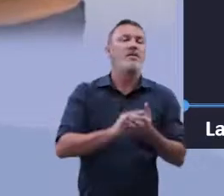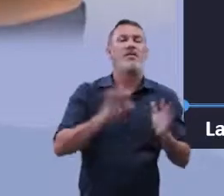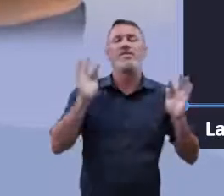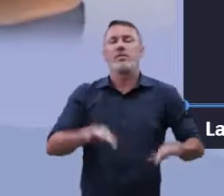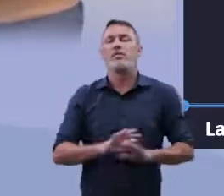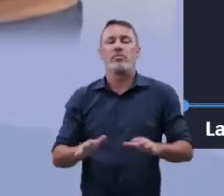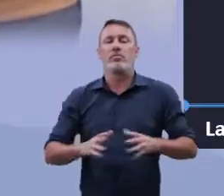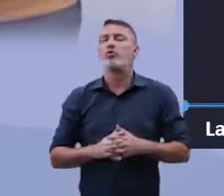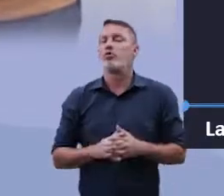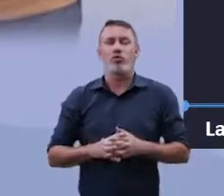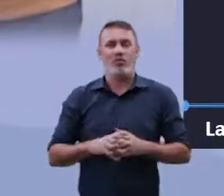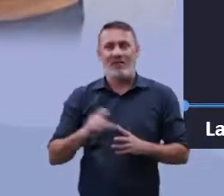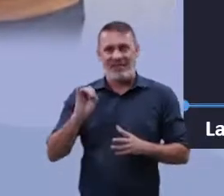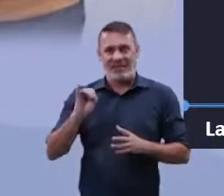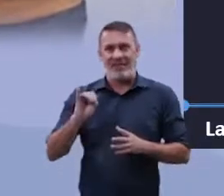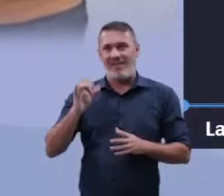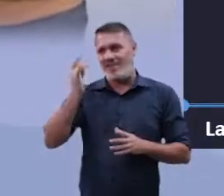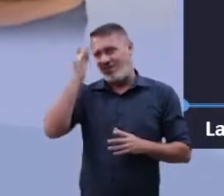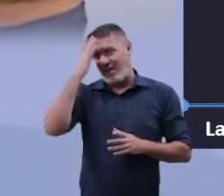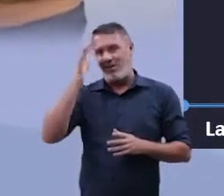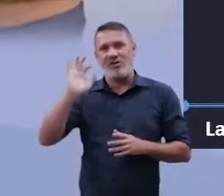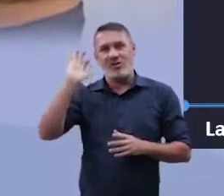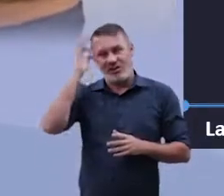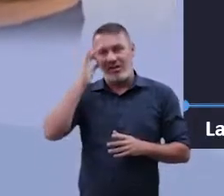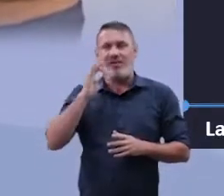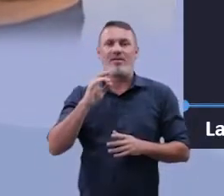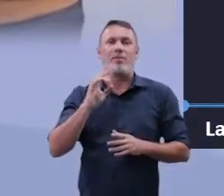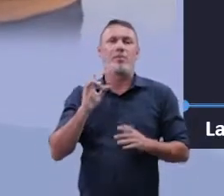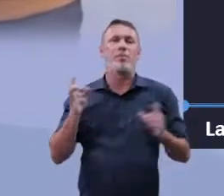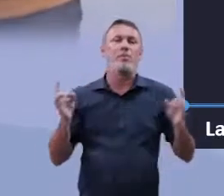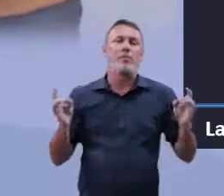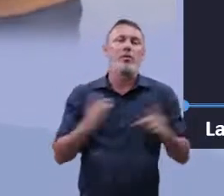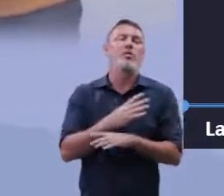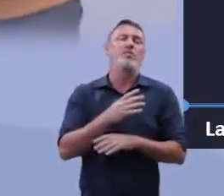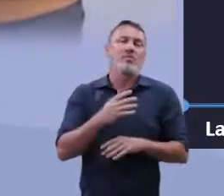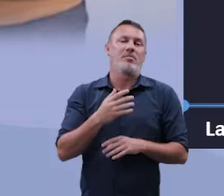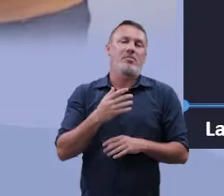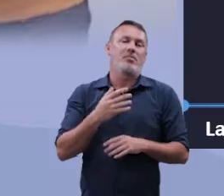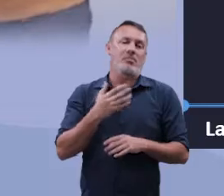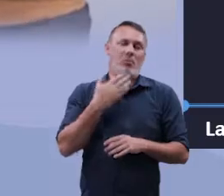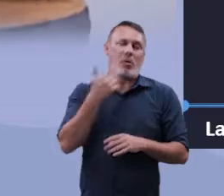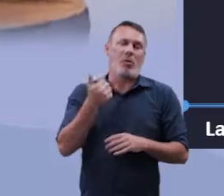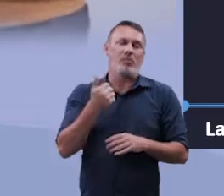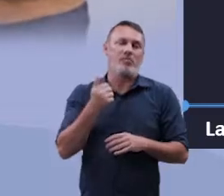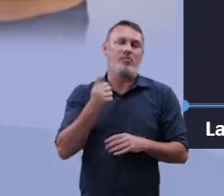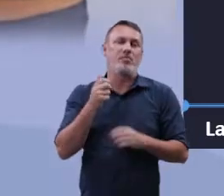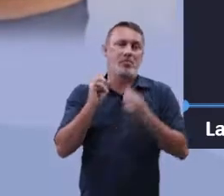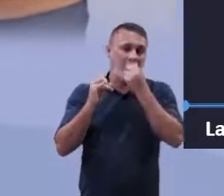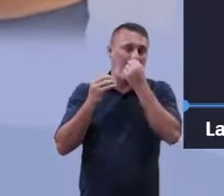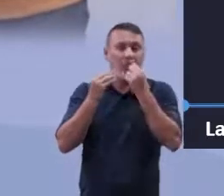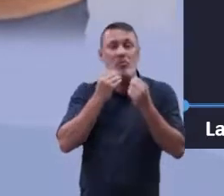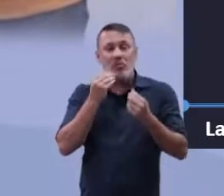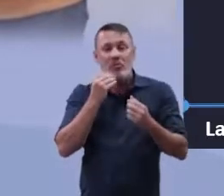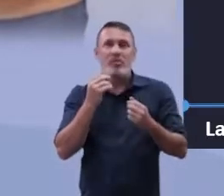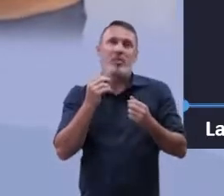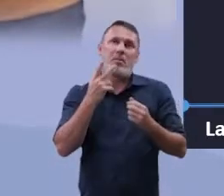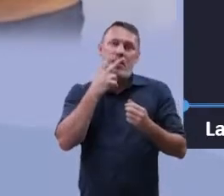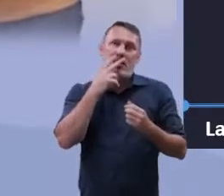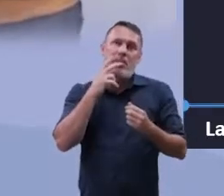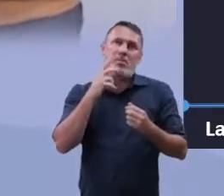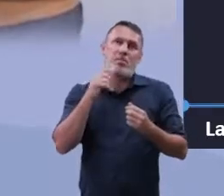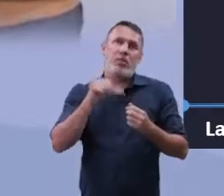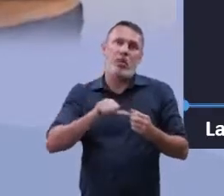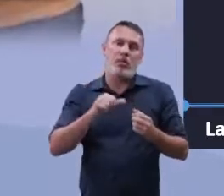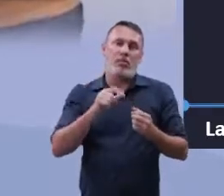descobriram que era verdade. Fim. Fosse somente isso, o resultado fosse só esse, seria até